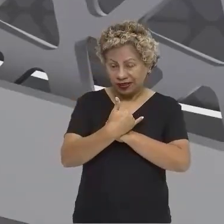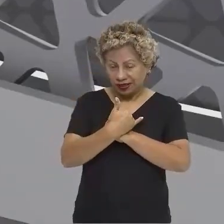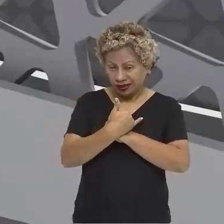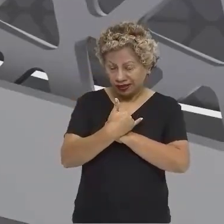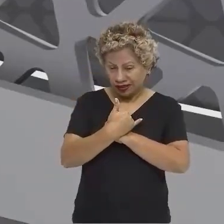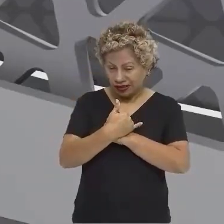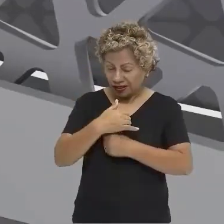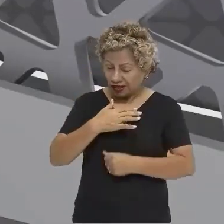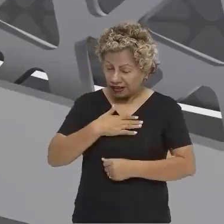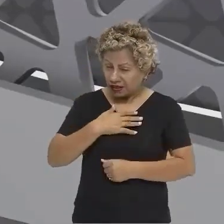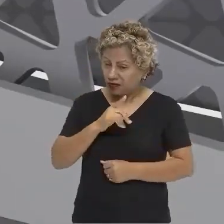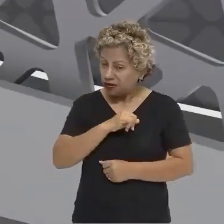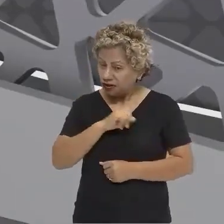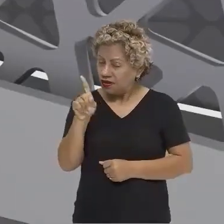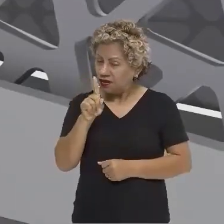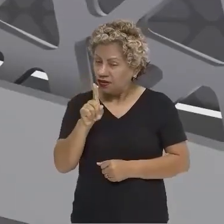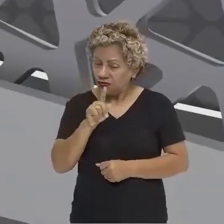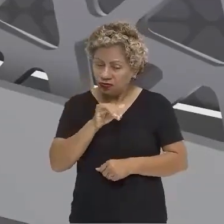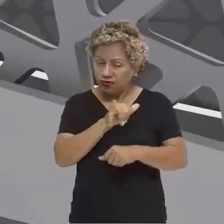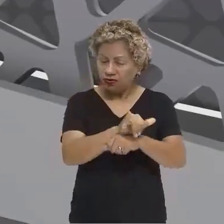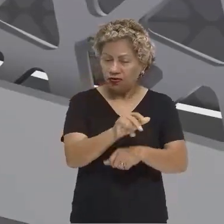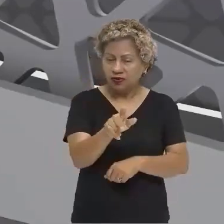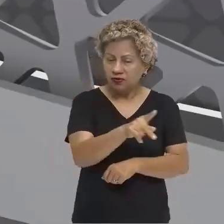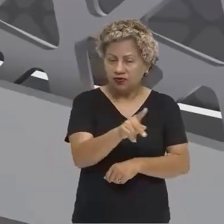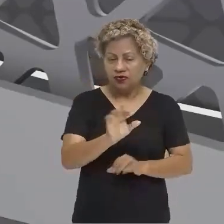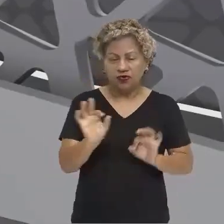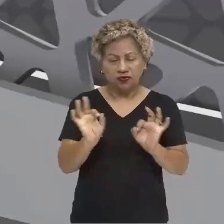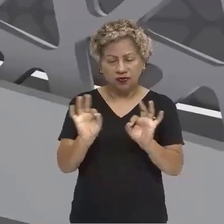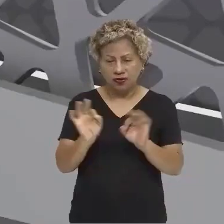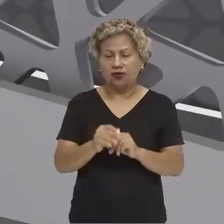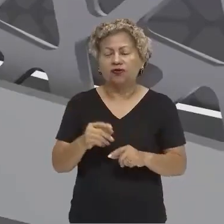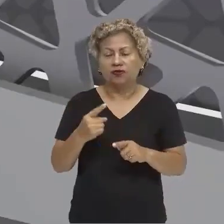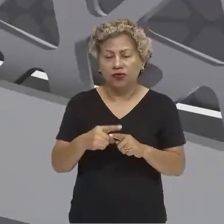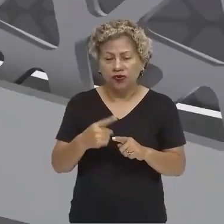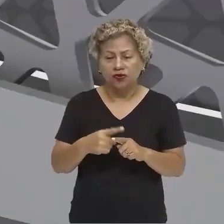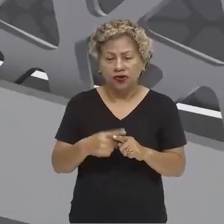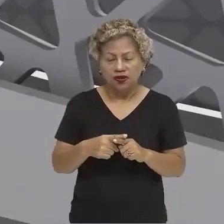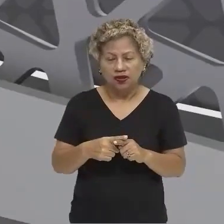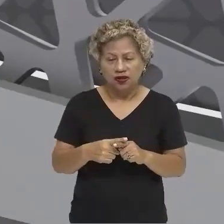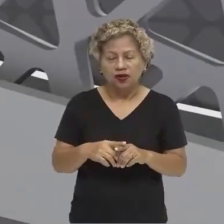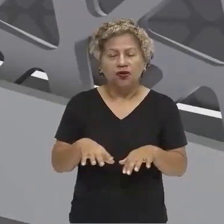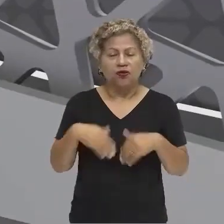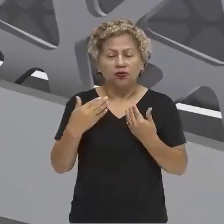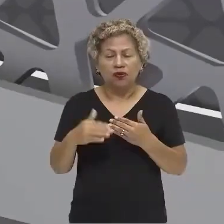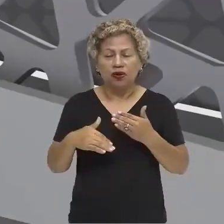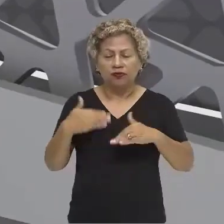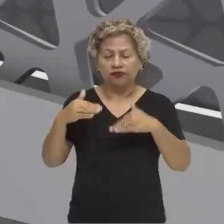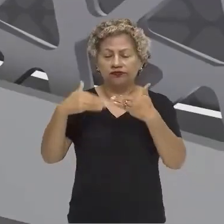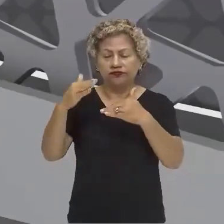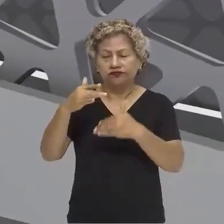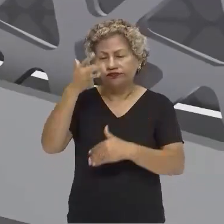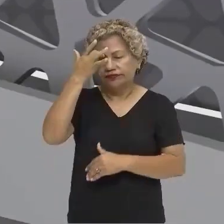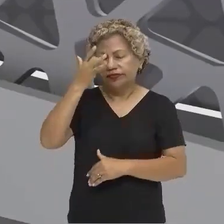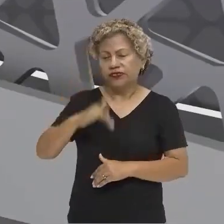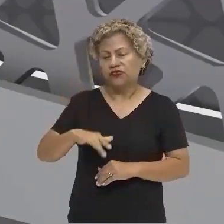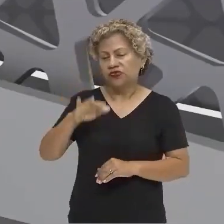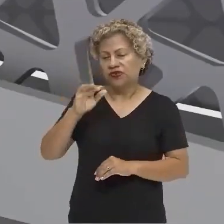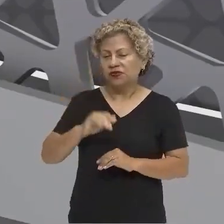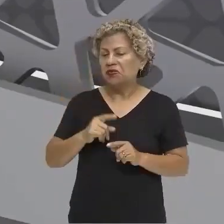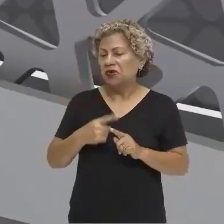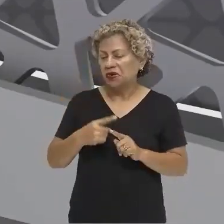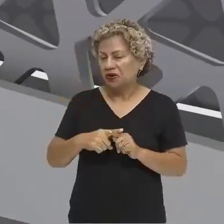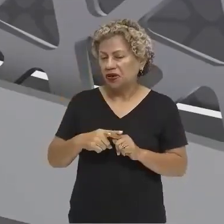penso que eu estou enganando o conhecimento, mas quando esse conhecimento for colocado à prova, eu não vou estar preparado porque